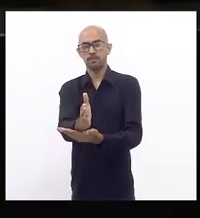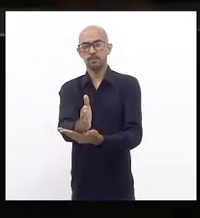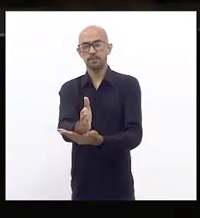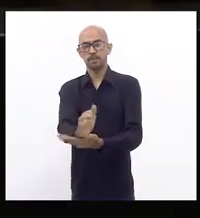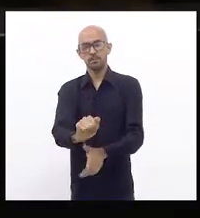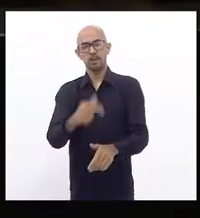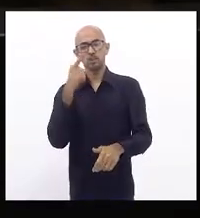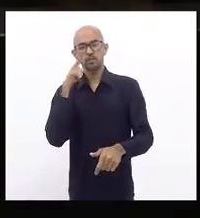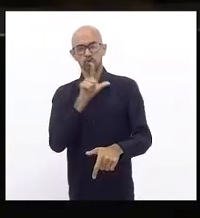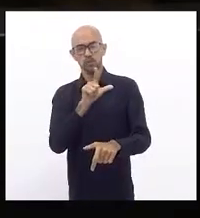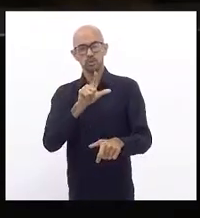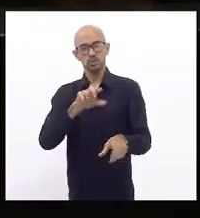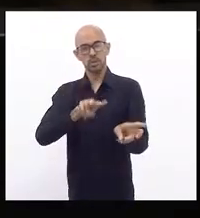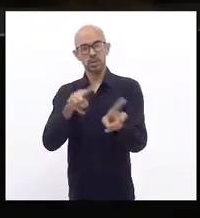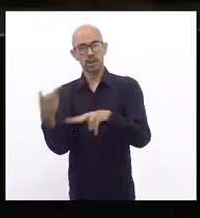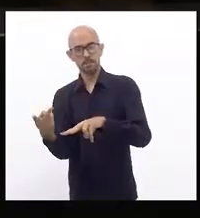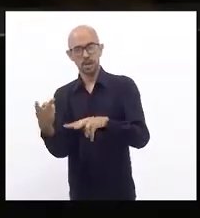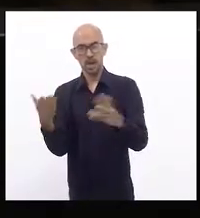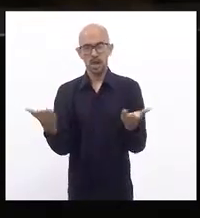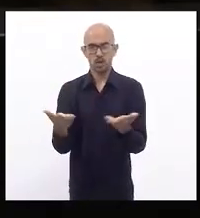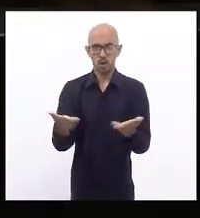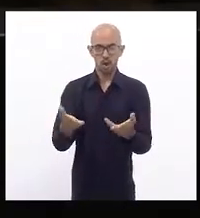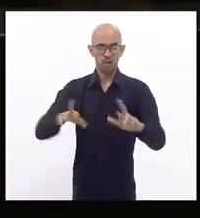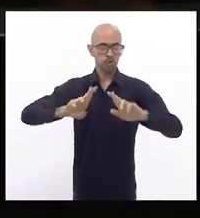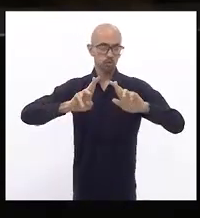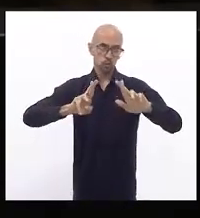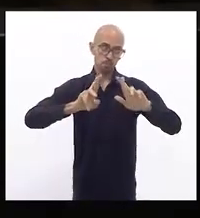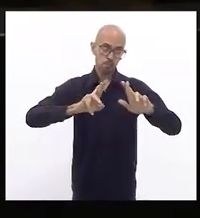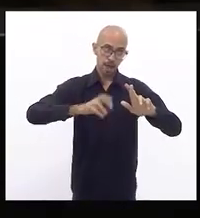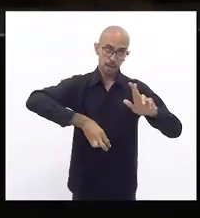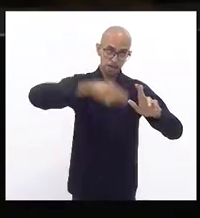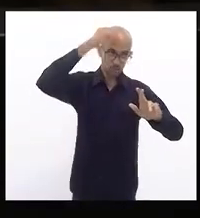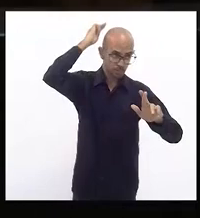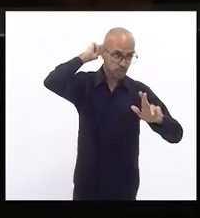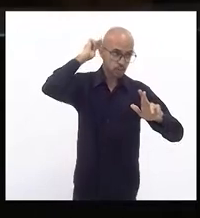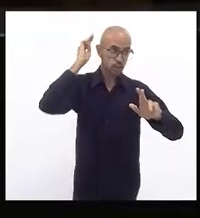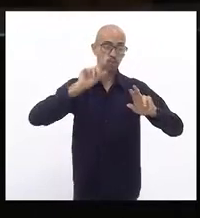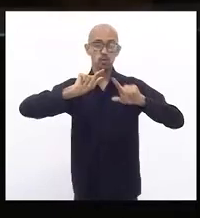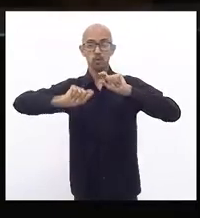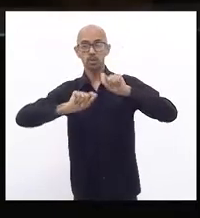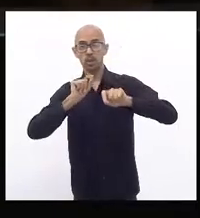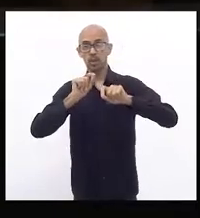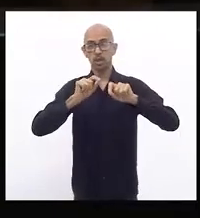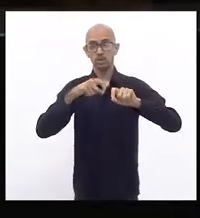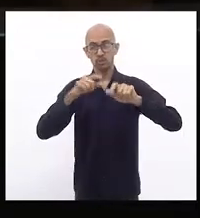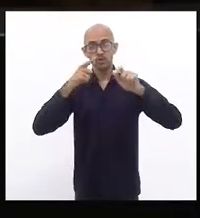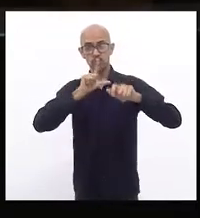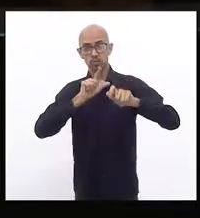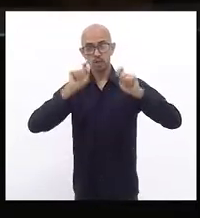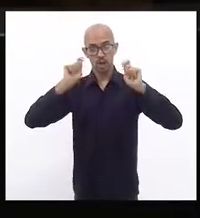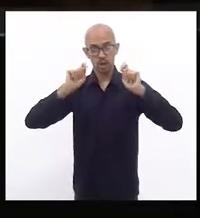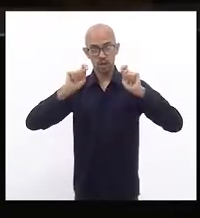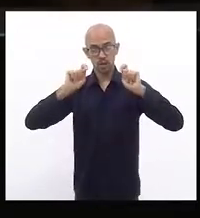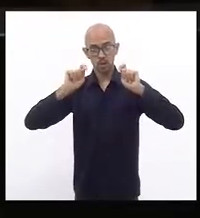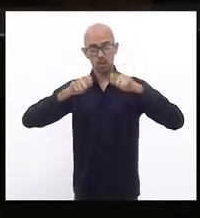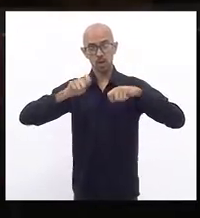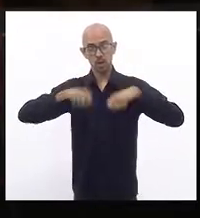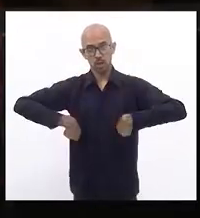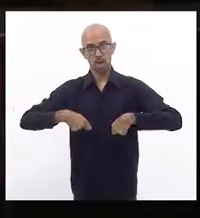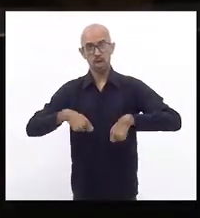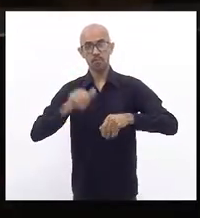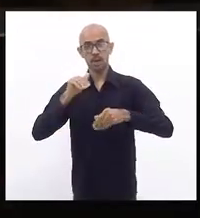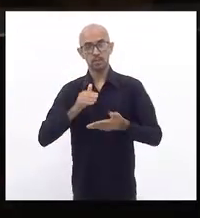gente encaminhe, a gente espera, viu, deputado Márcio Pacheco, que nós possamos ter esse projeto de lei sancionado para